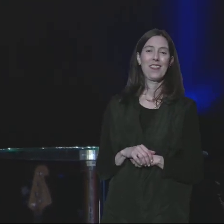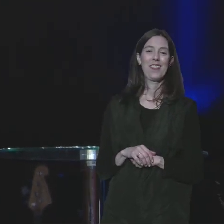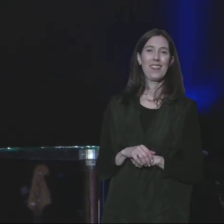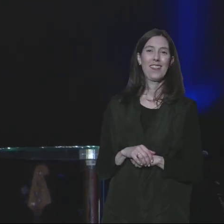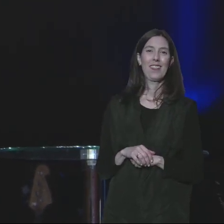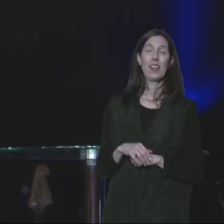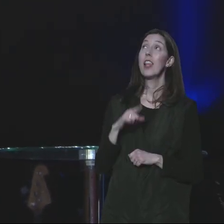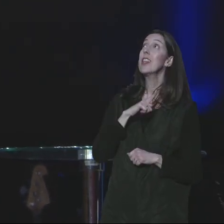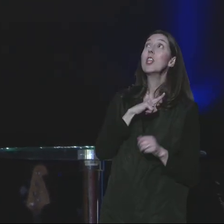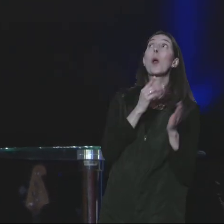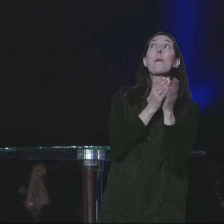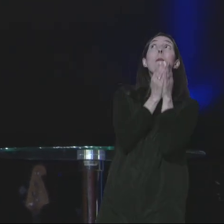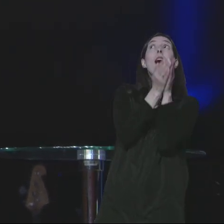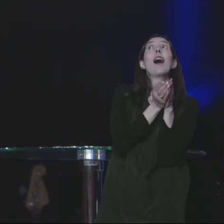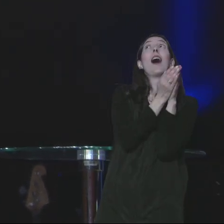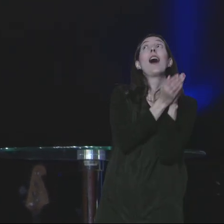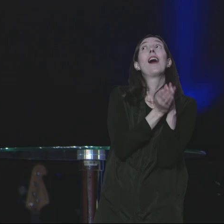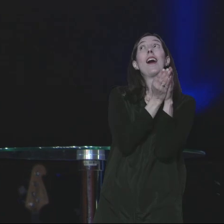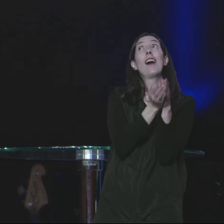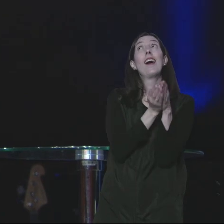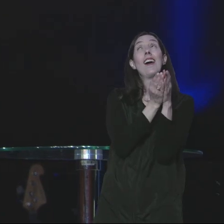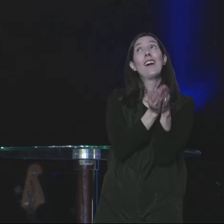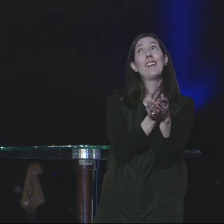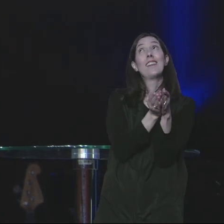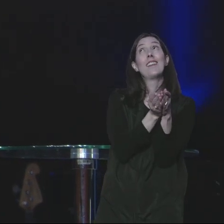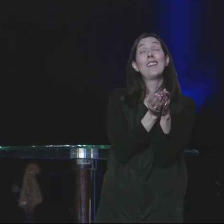Eu tenho um iate.